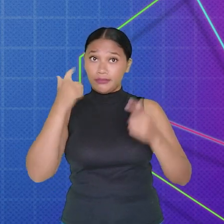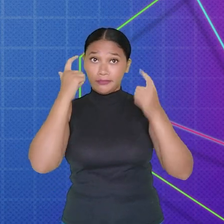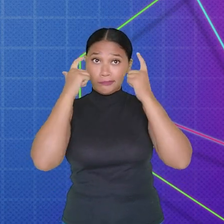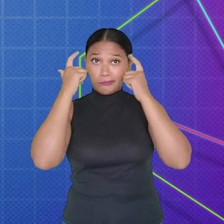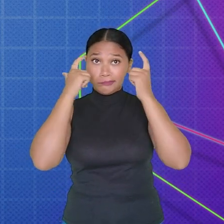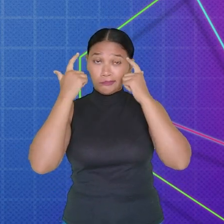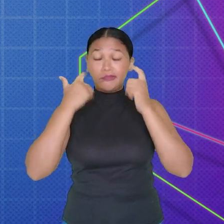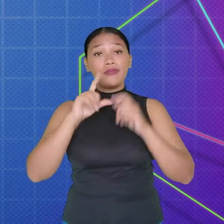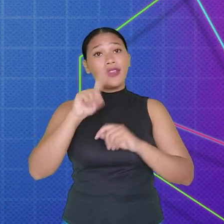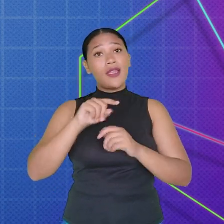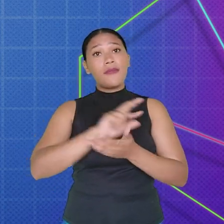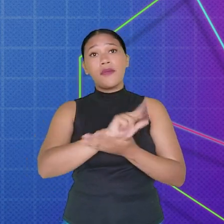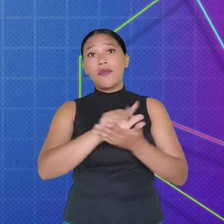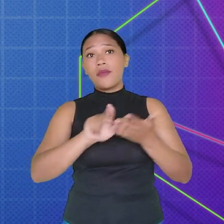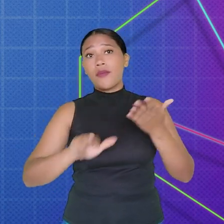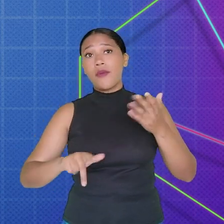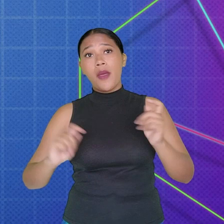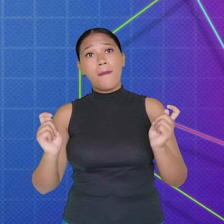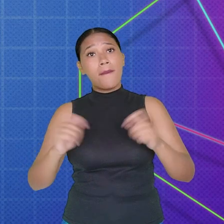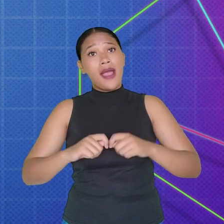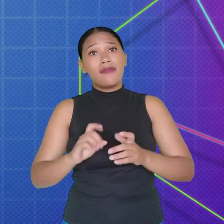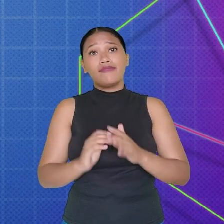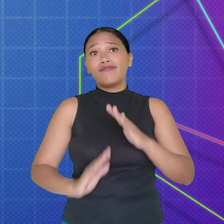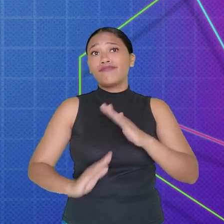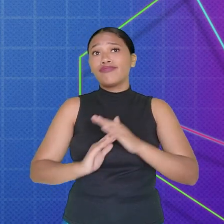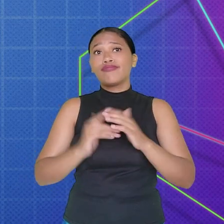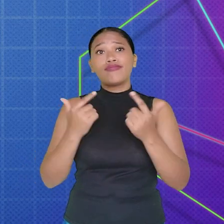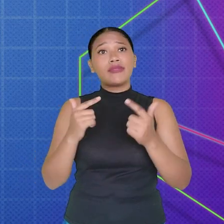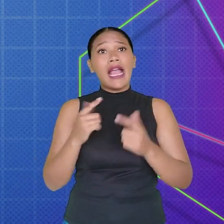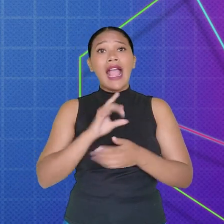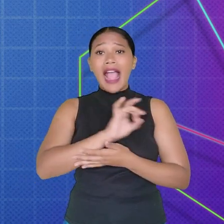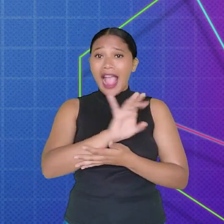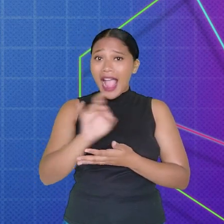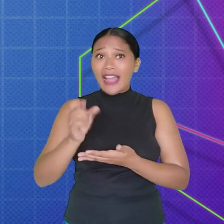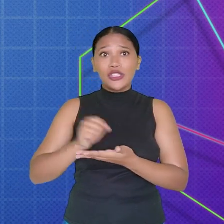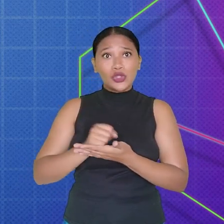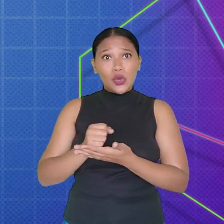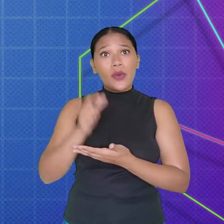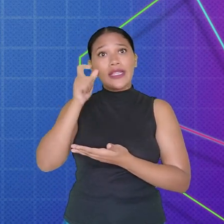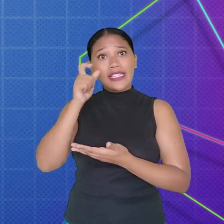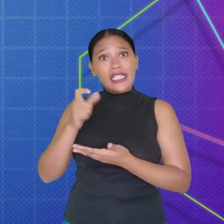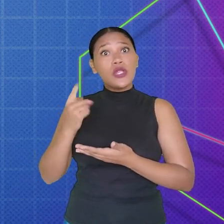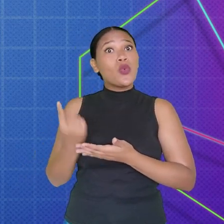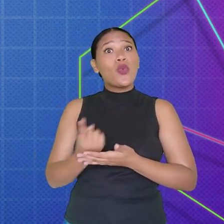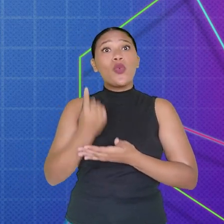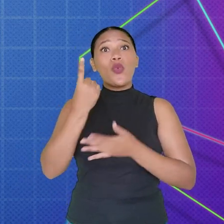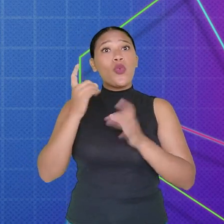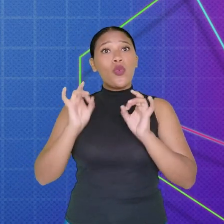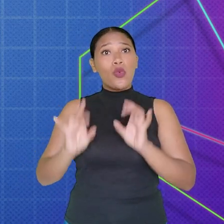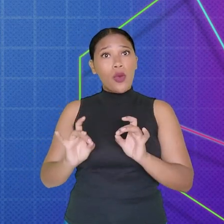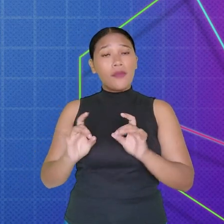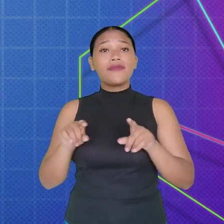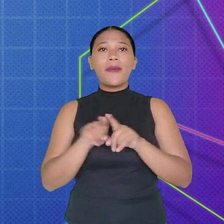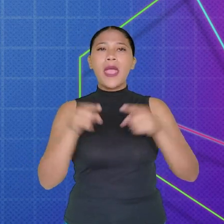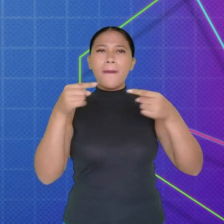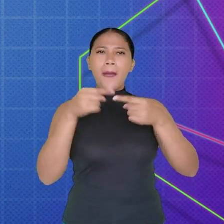pode levar a uma infinidade de possibilidades, tornando cada jogo único e interessante. Além